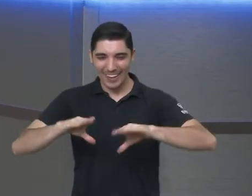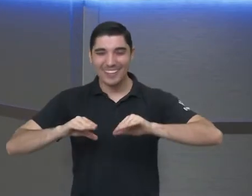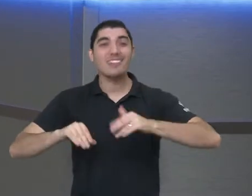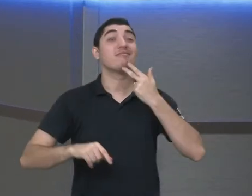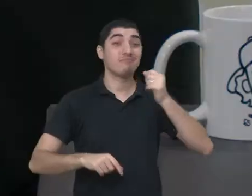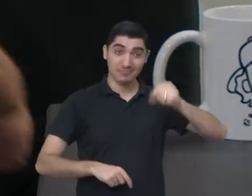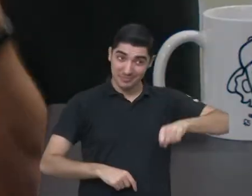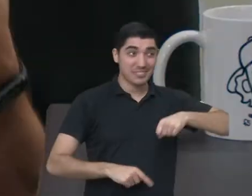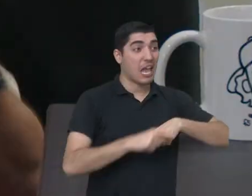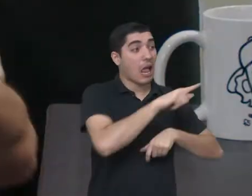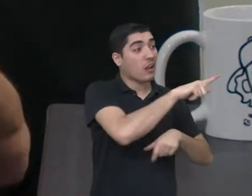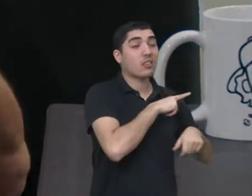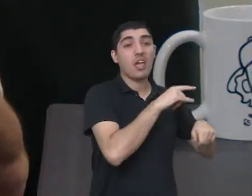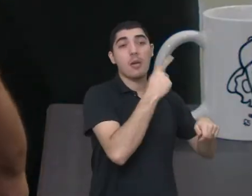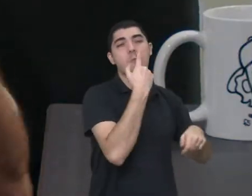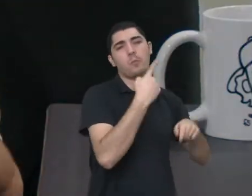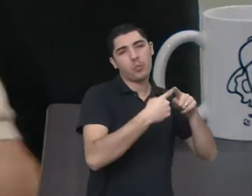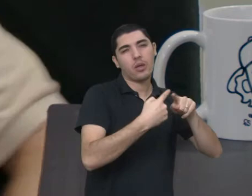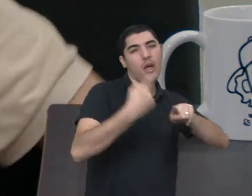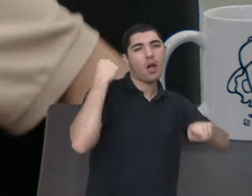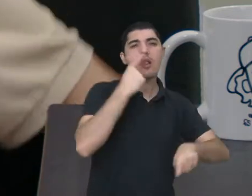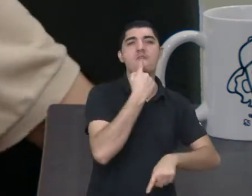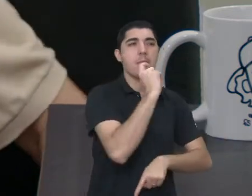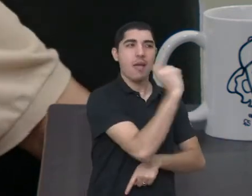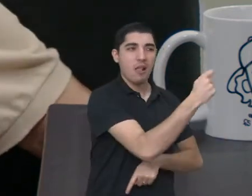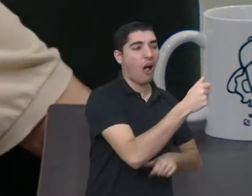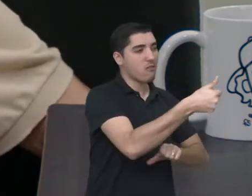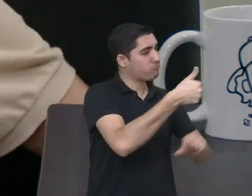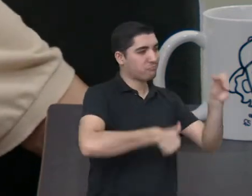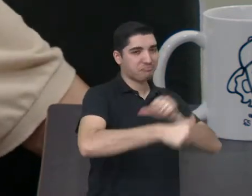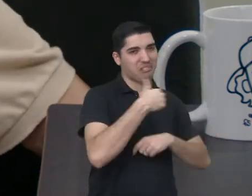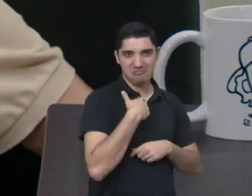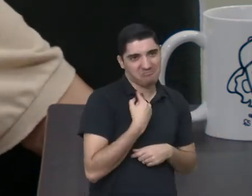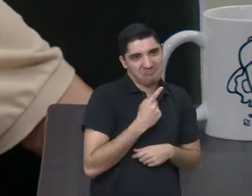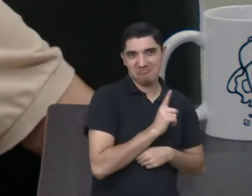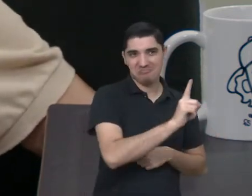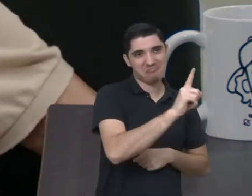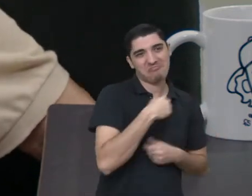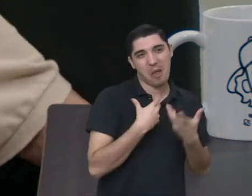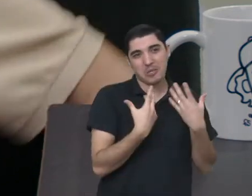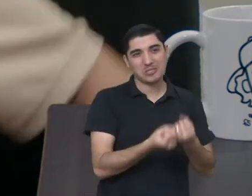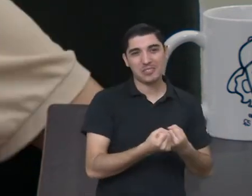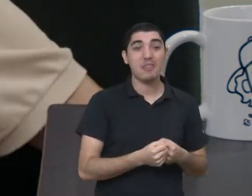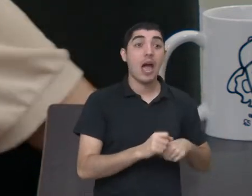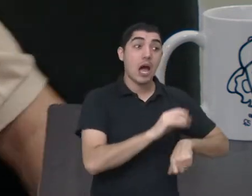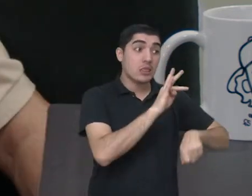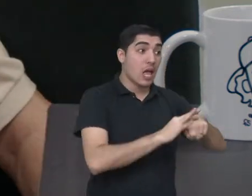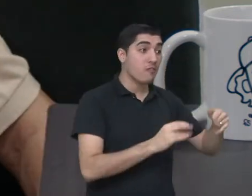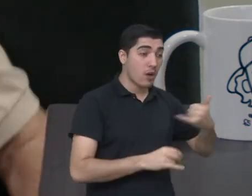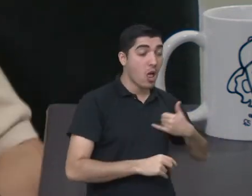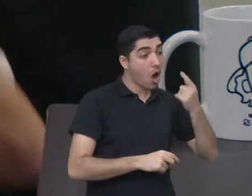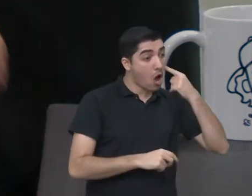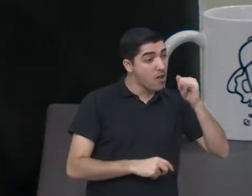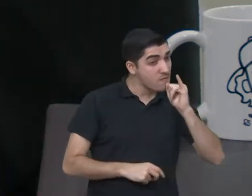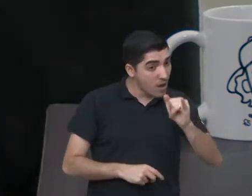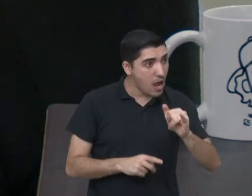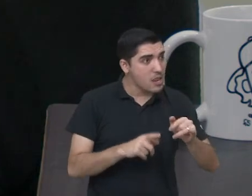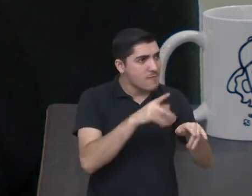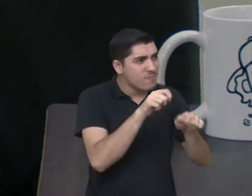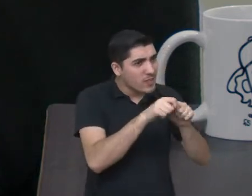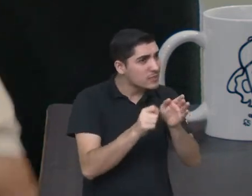calçada, pede o espacinho para um, para outro, e chegamos no estádio, montamos tudo e tal. E eu era o único repórter, eu peguei e coloquei meu banquinho, que